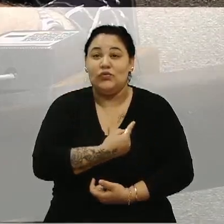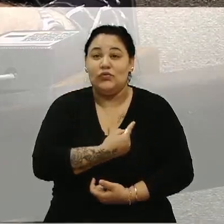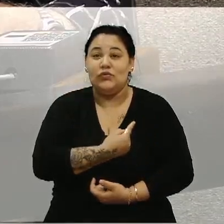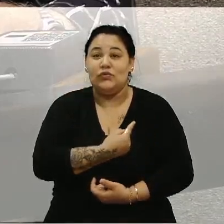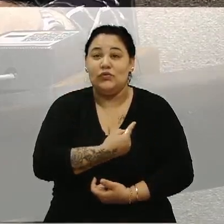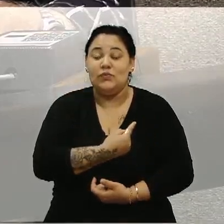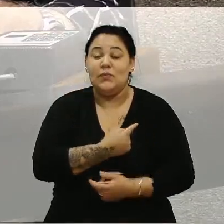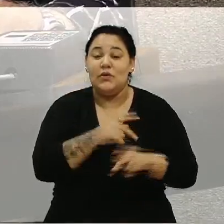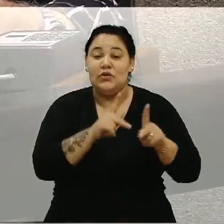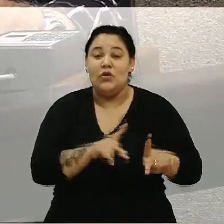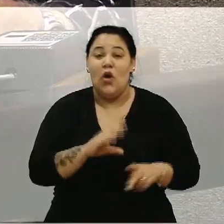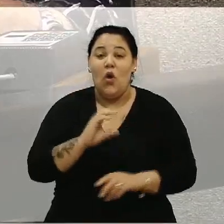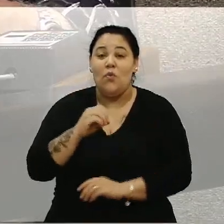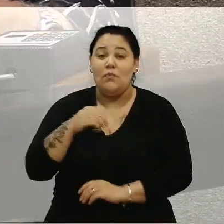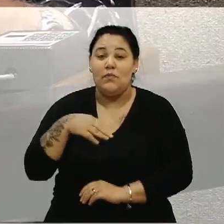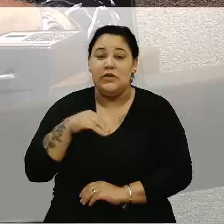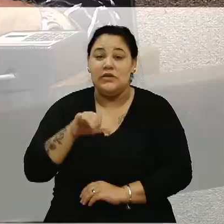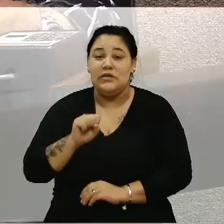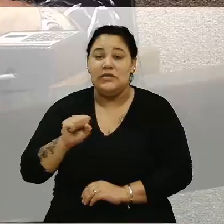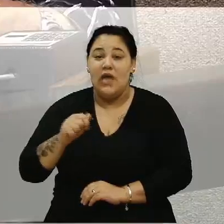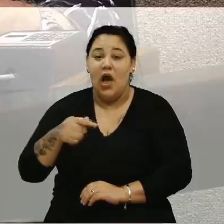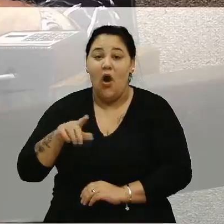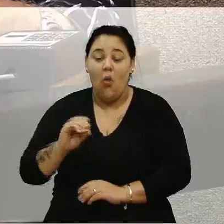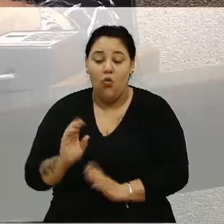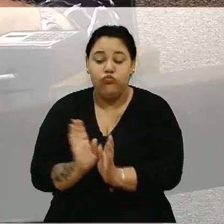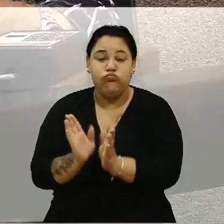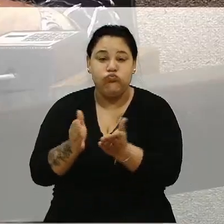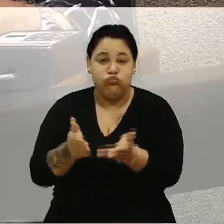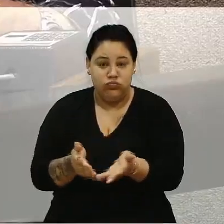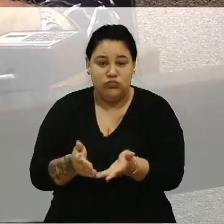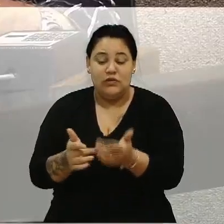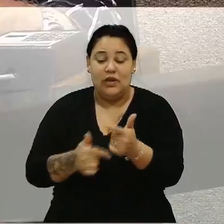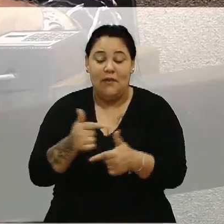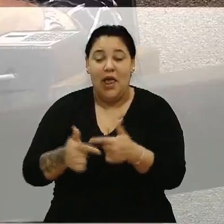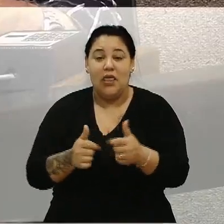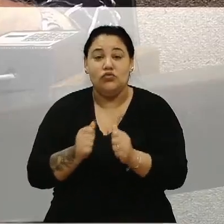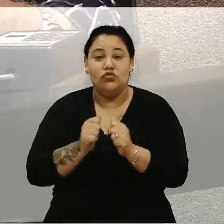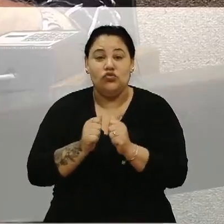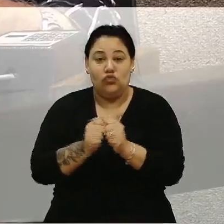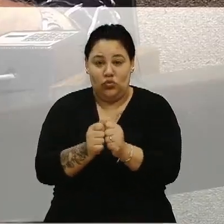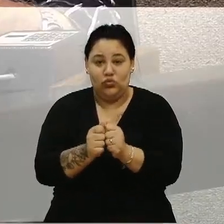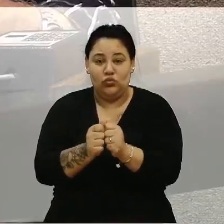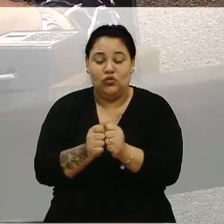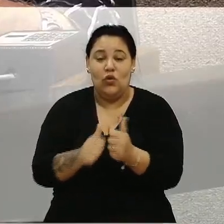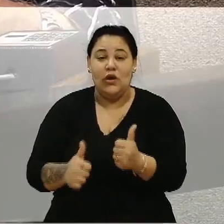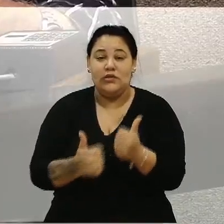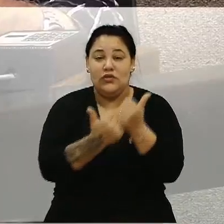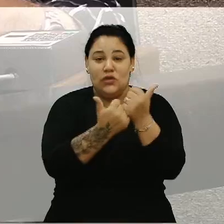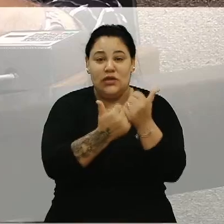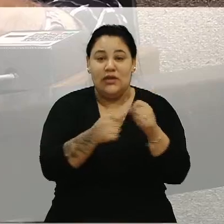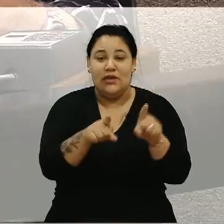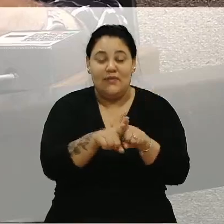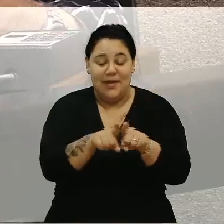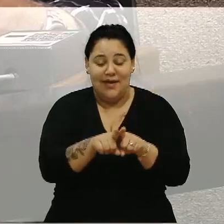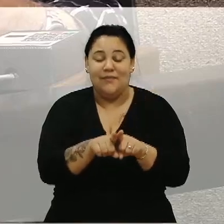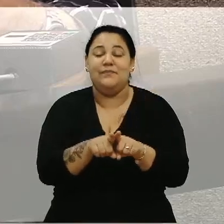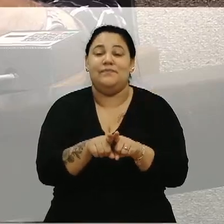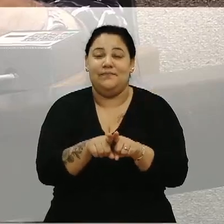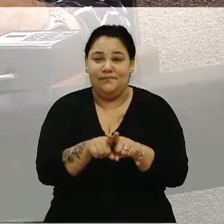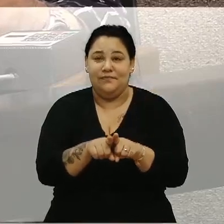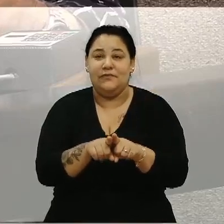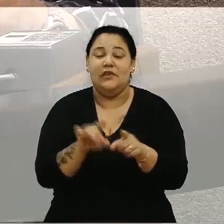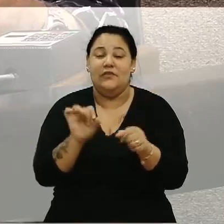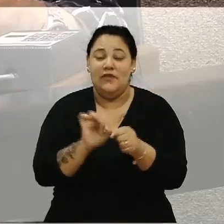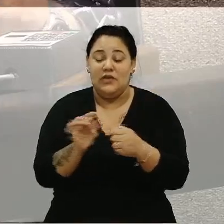comissionados, né? A todos aqueles que trabalham conosco no nosso gabinete, as nossas assessorias, que também têm feito